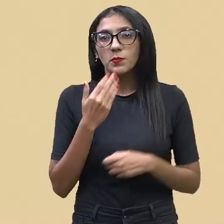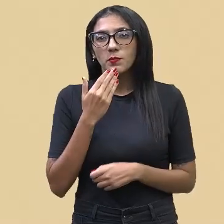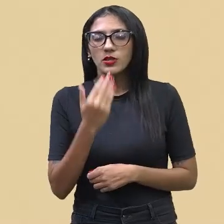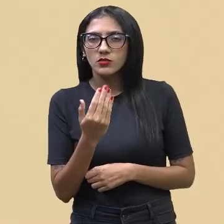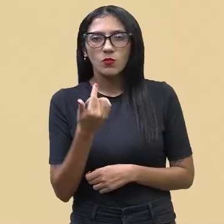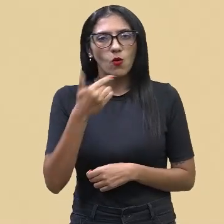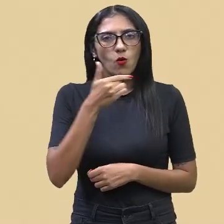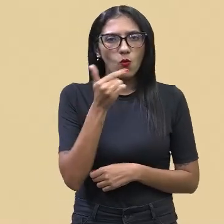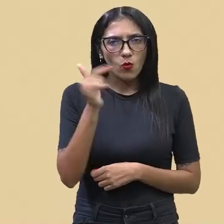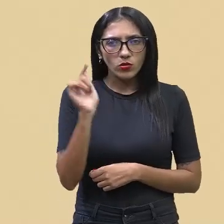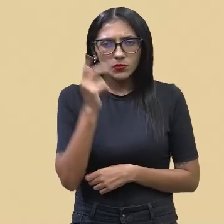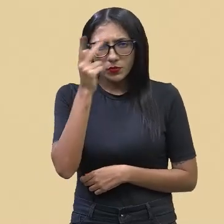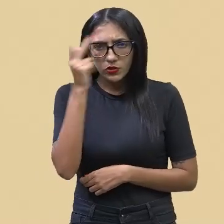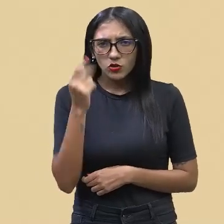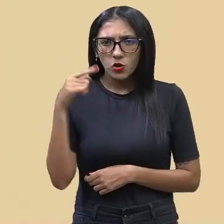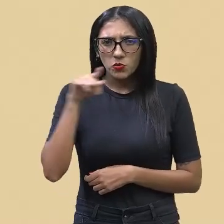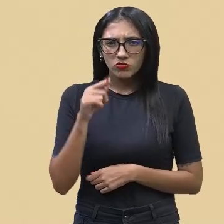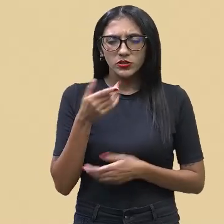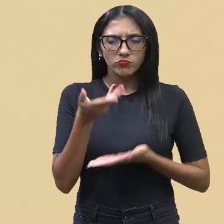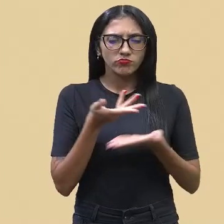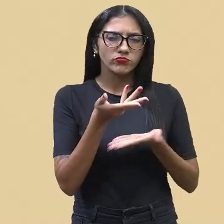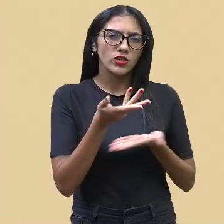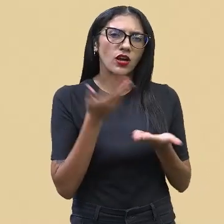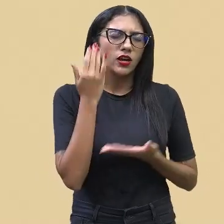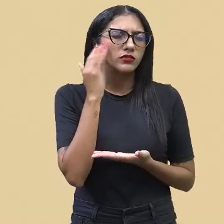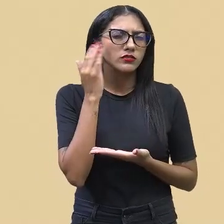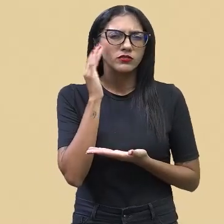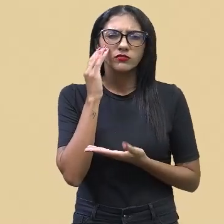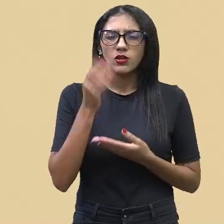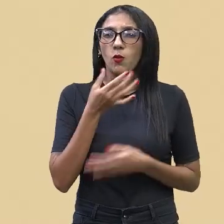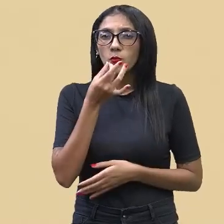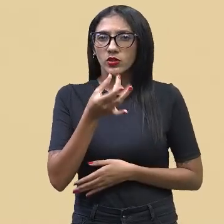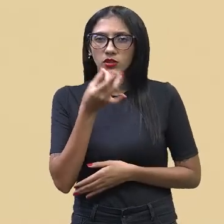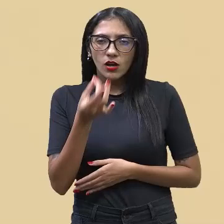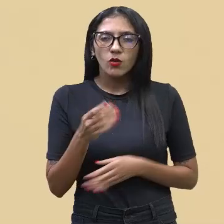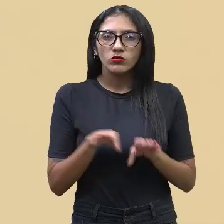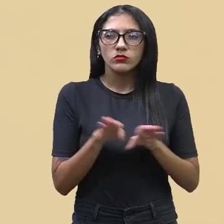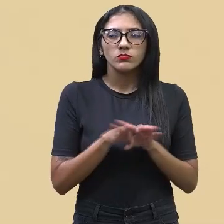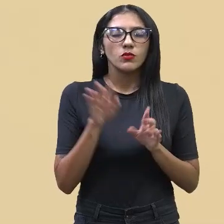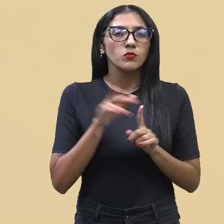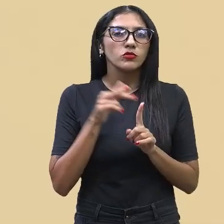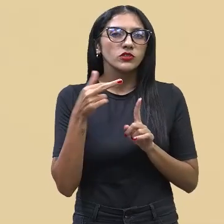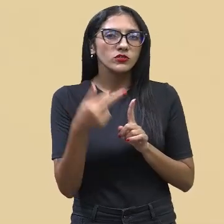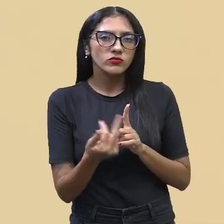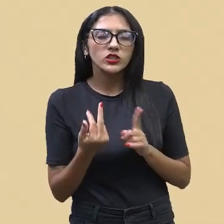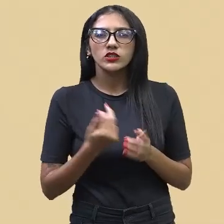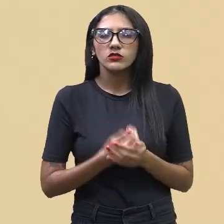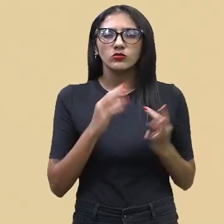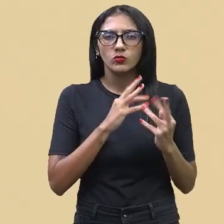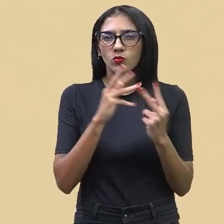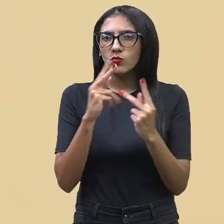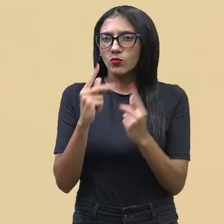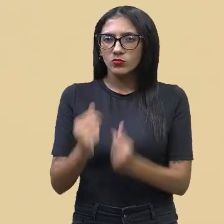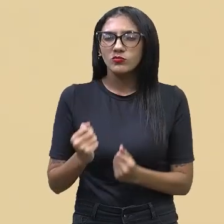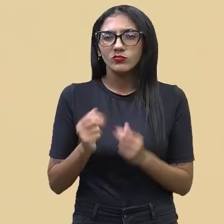que você tenha entendimento, possa escutar as razões do outro, né? As queixas do outro, com relação a tal